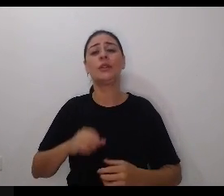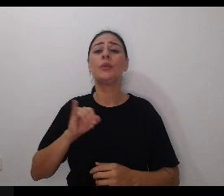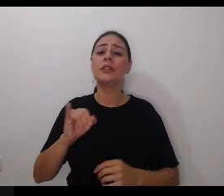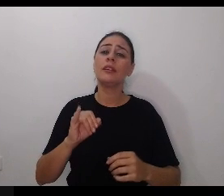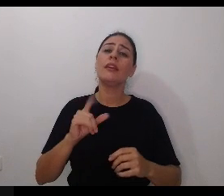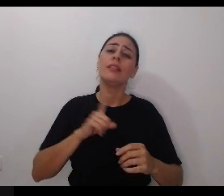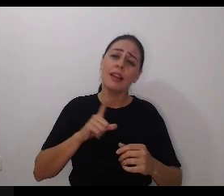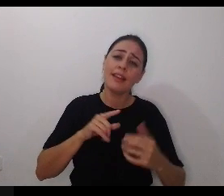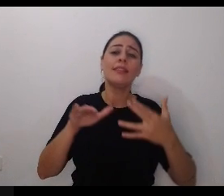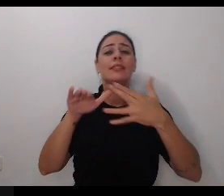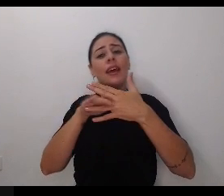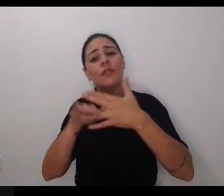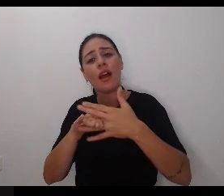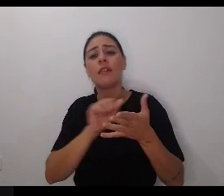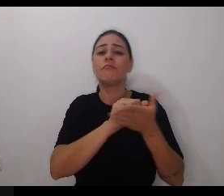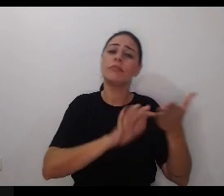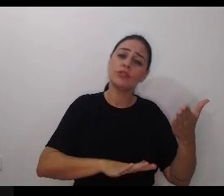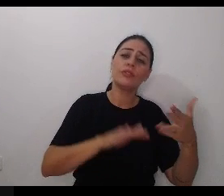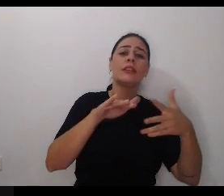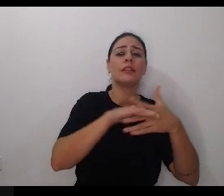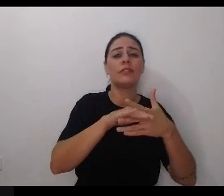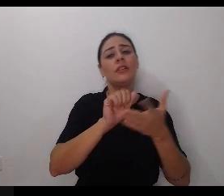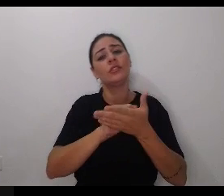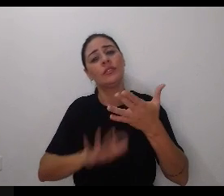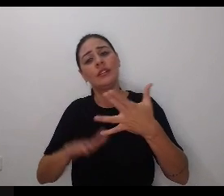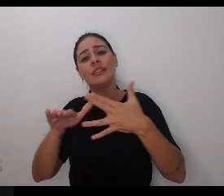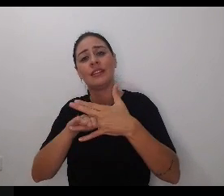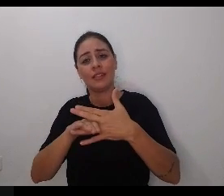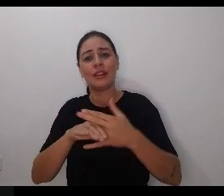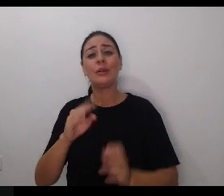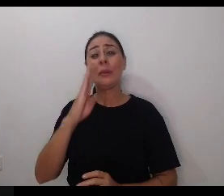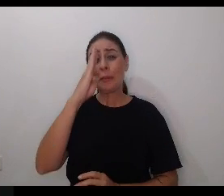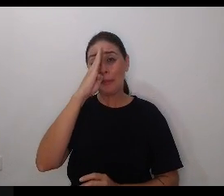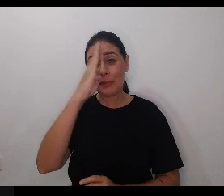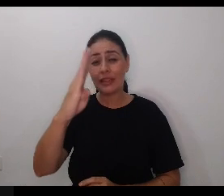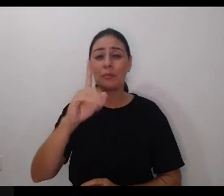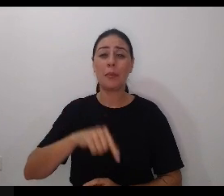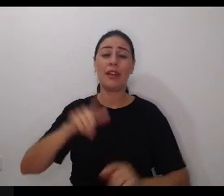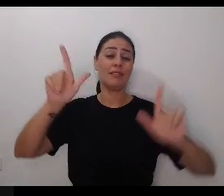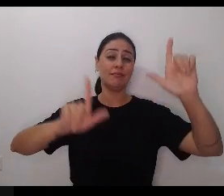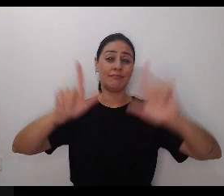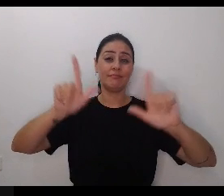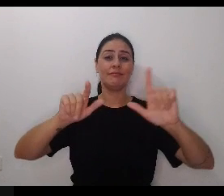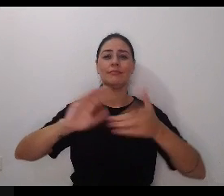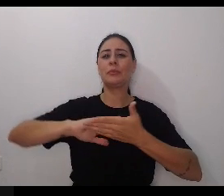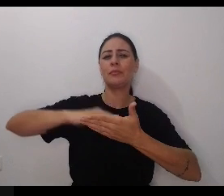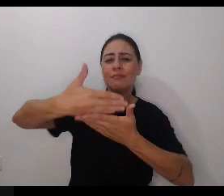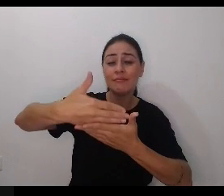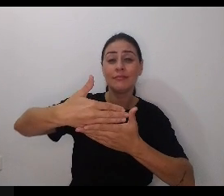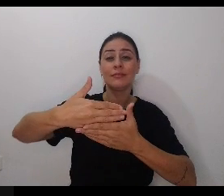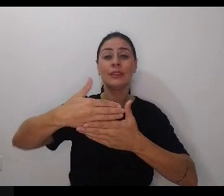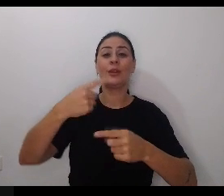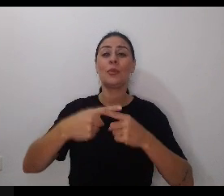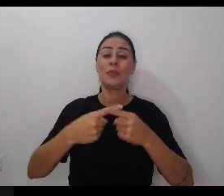demanda de concentração, né? Porque vai ficando exaustivo. Então, se a gente puder incluir intervalos nessas atividades, principalmente nas